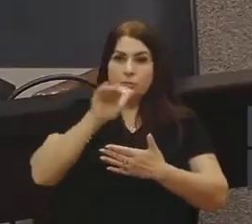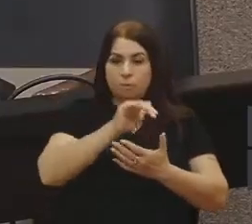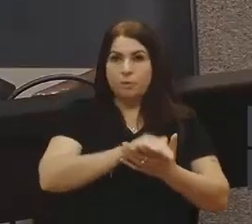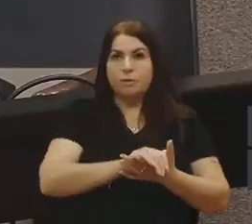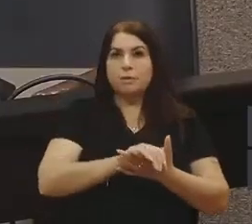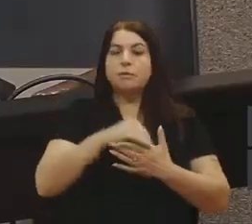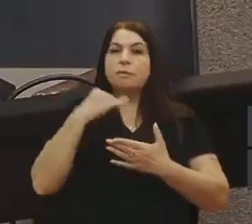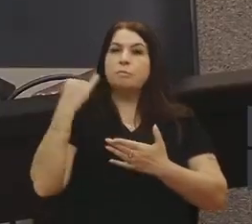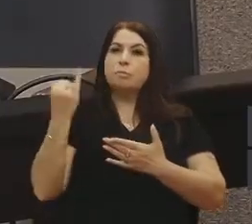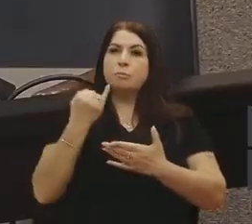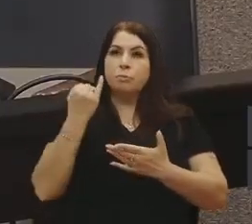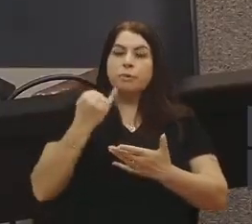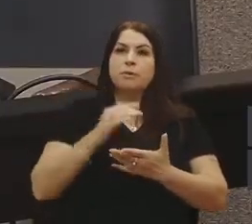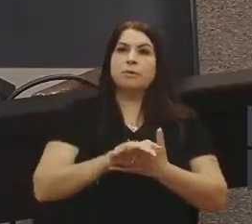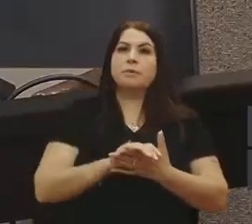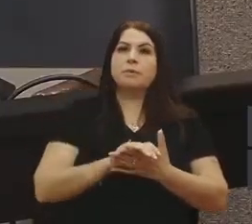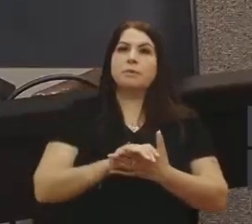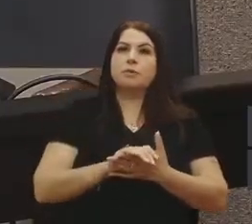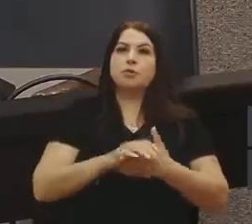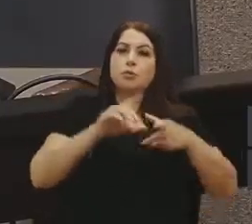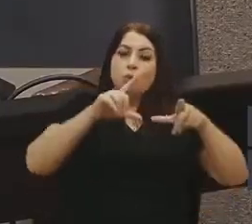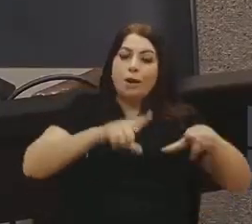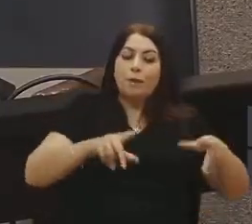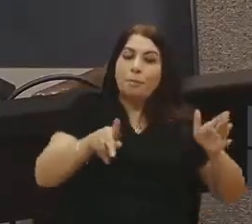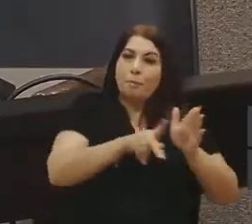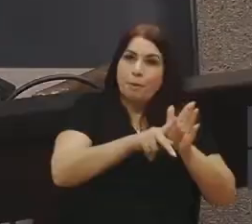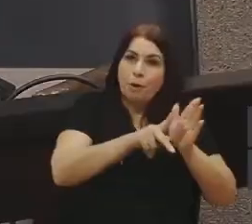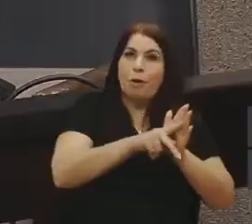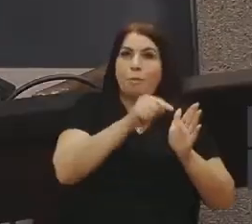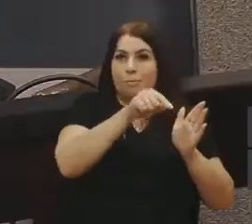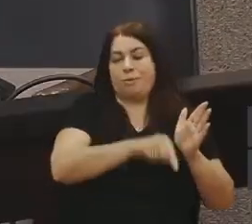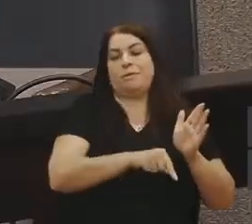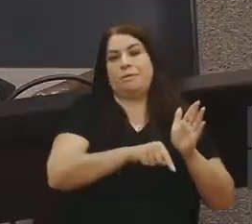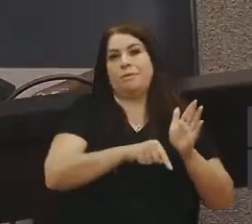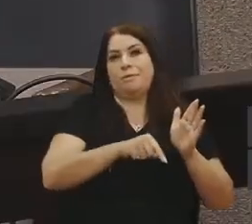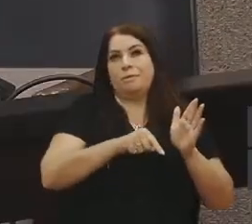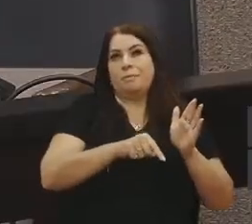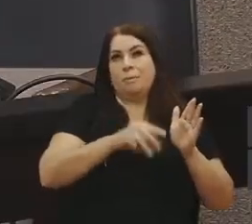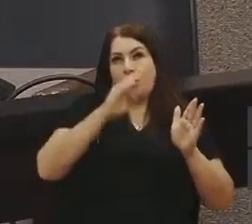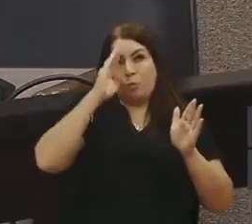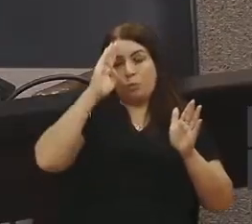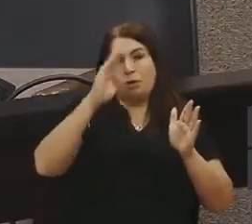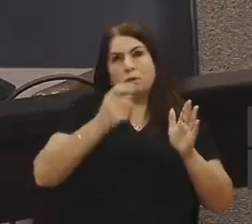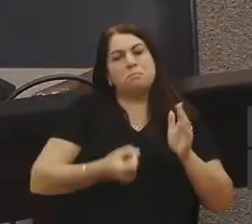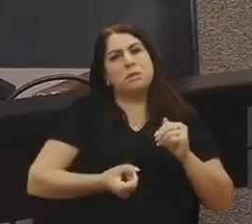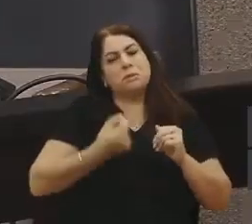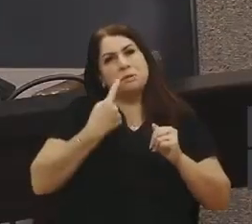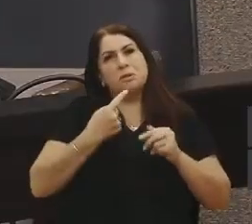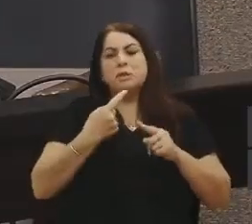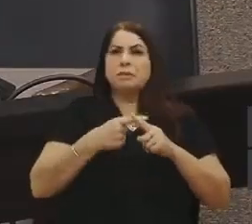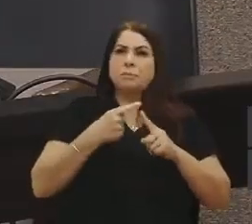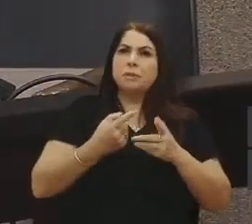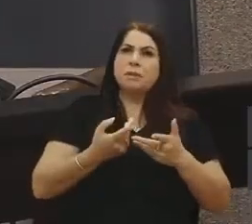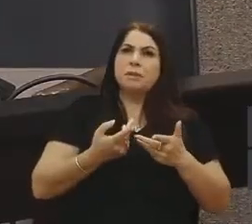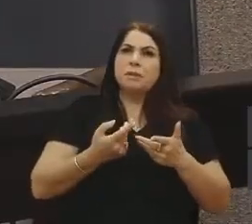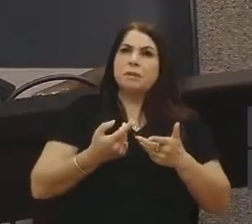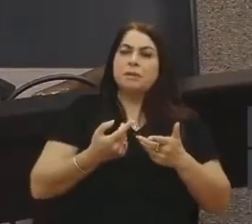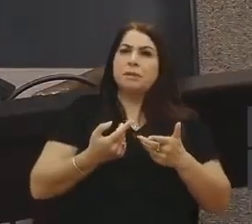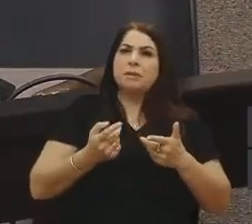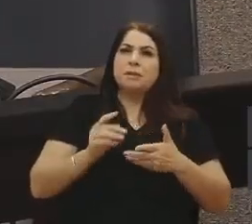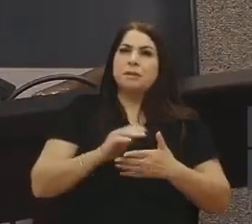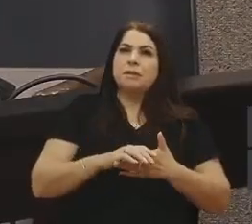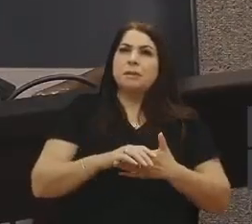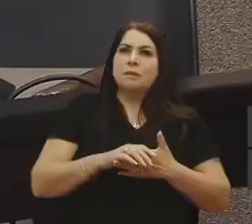a importância de uma sede para a Guarda Municipal, e até me estranha a questão de trazerem